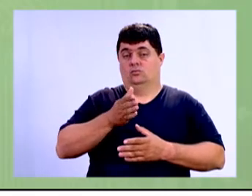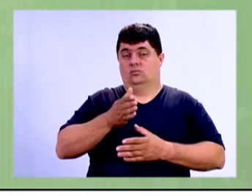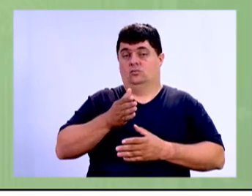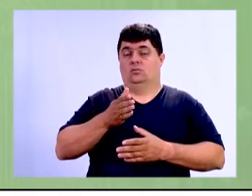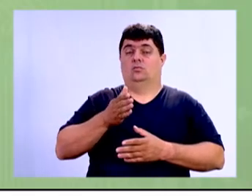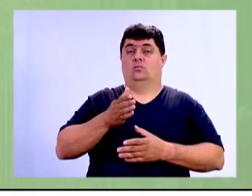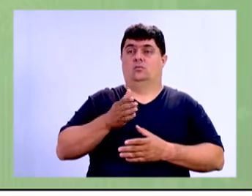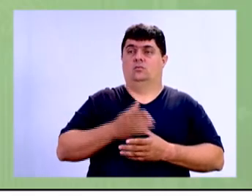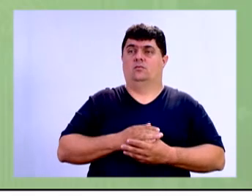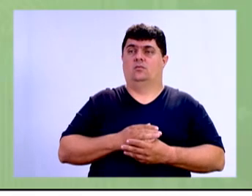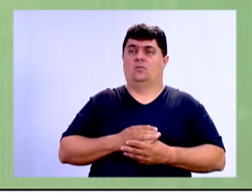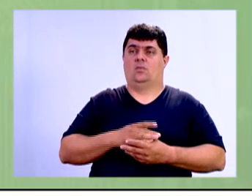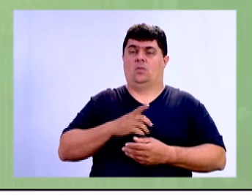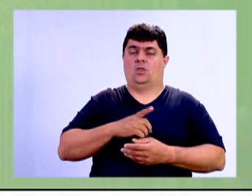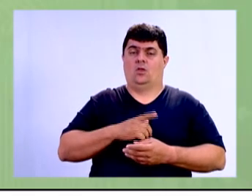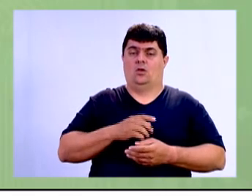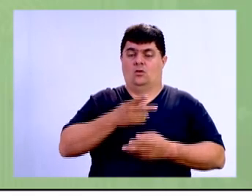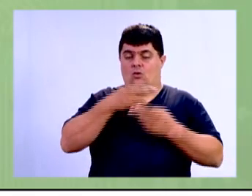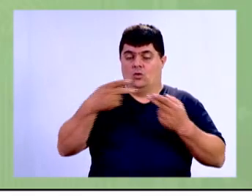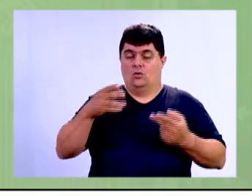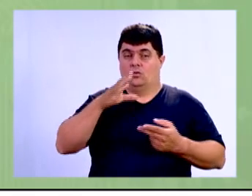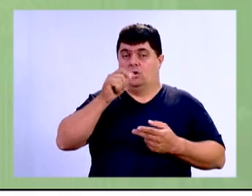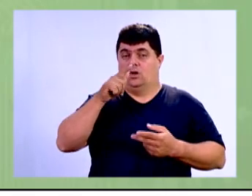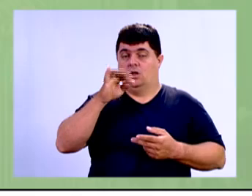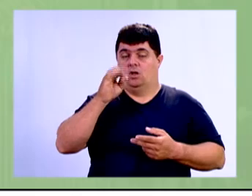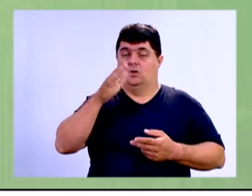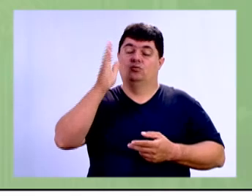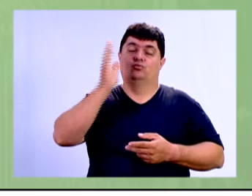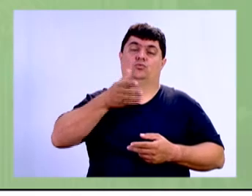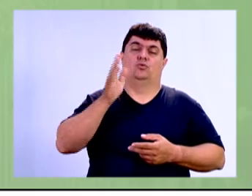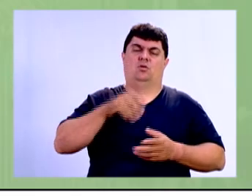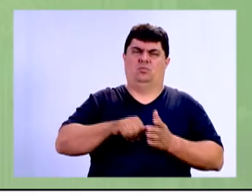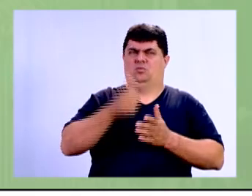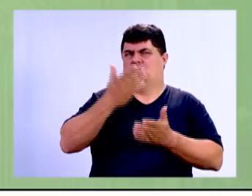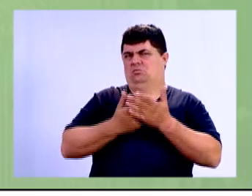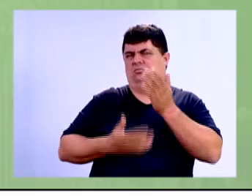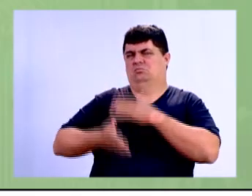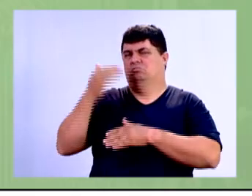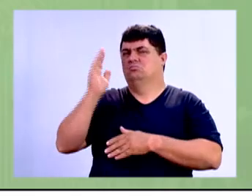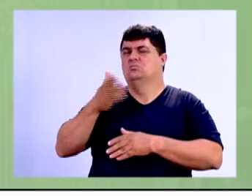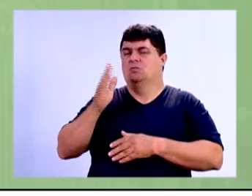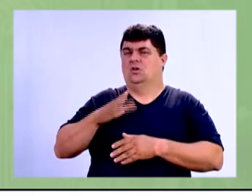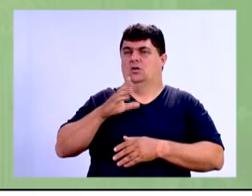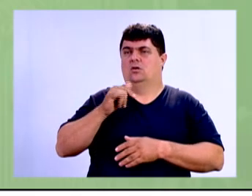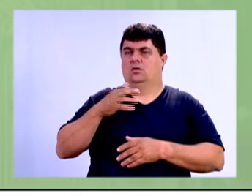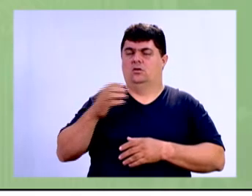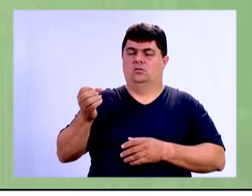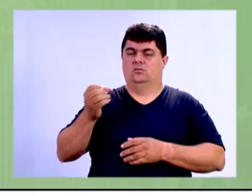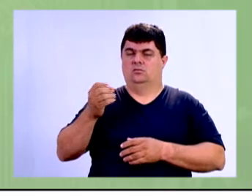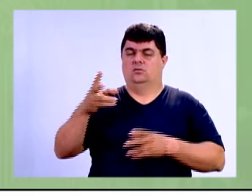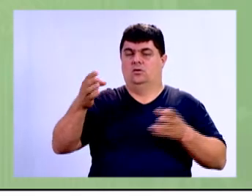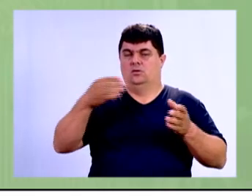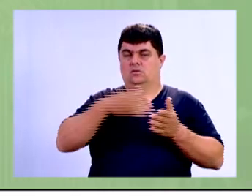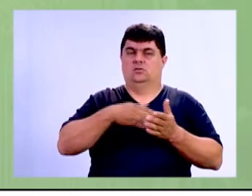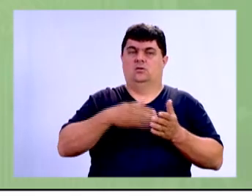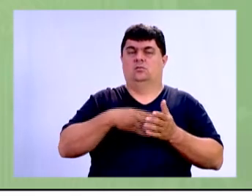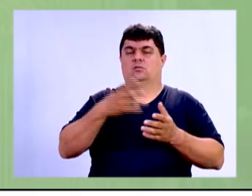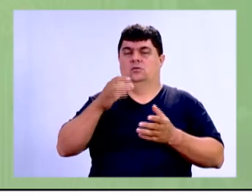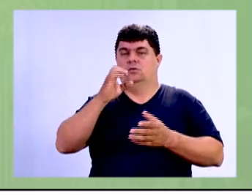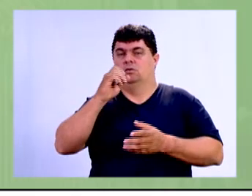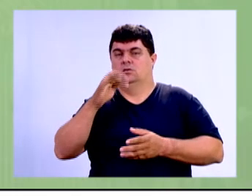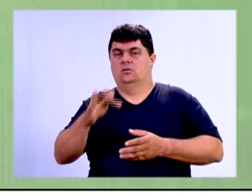disso, eu crio o meu objeto cliente, como a gente já criou desde o primeiro dia de aula, né? Cliente recebe new cliente, cliente.setCPF e